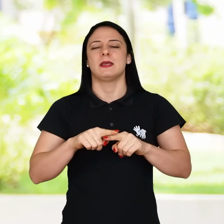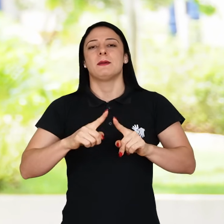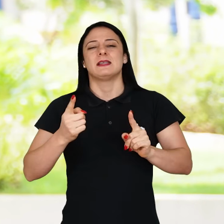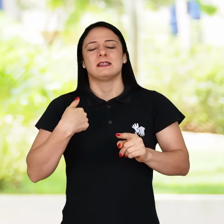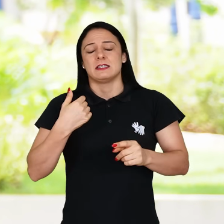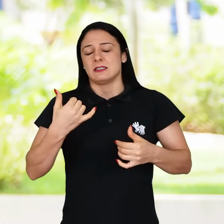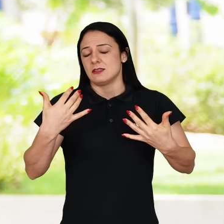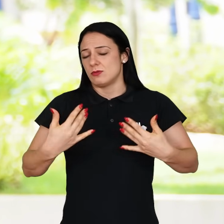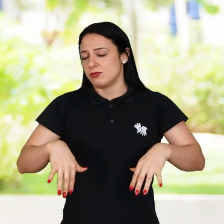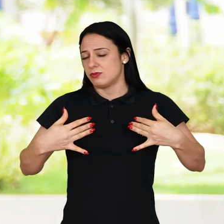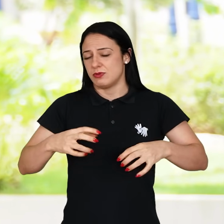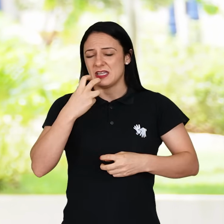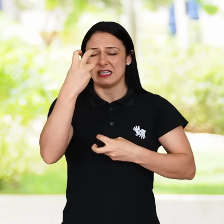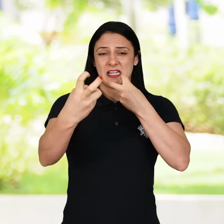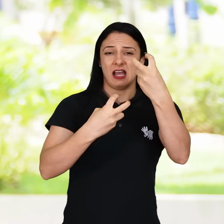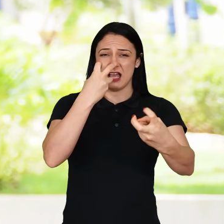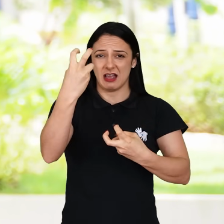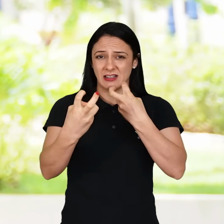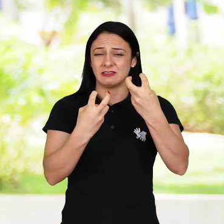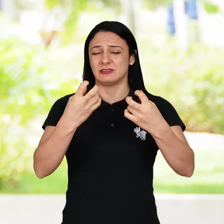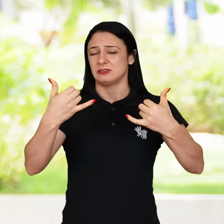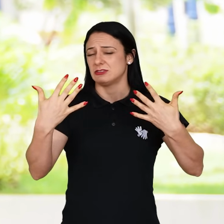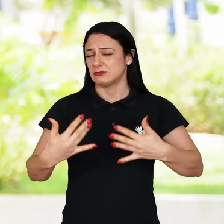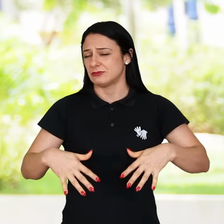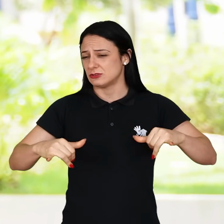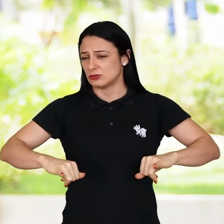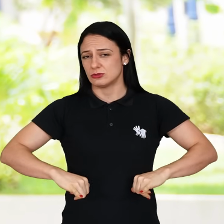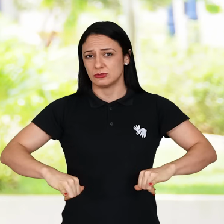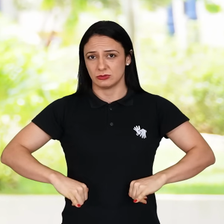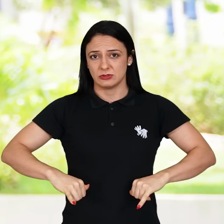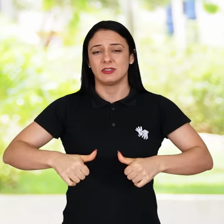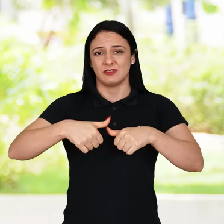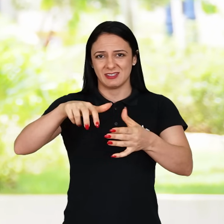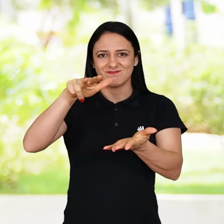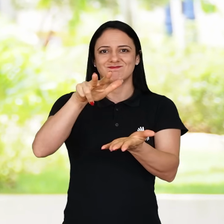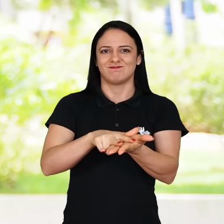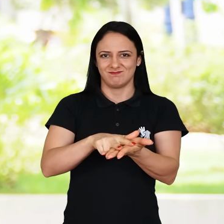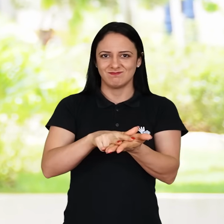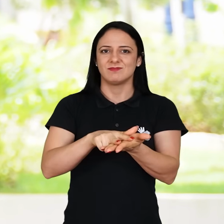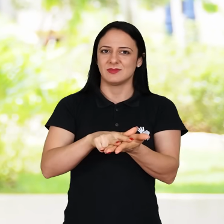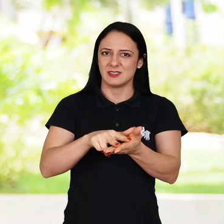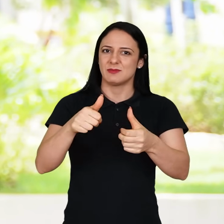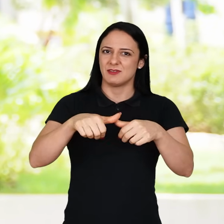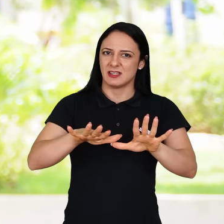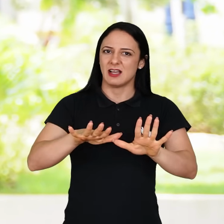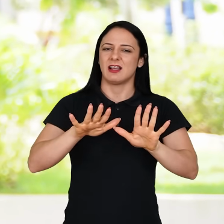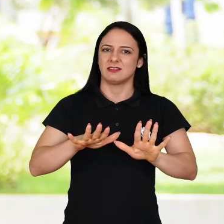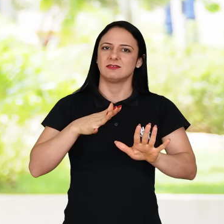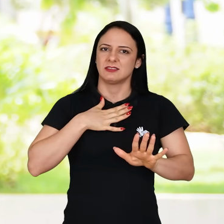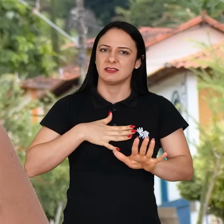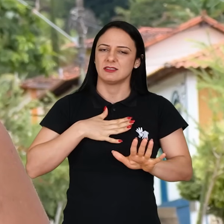Falaram que eu sentia muita dor, que eu gritava muito no dia. Então eles tiveram que me induzir ao coma para poder